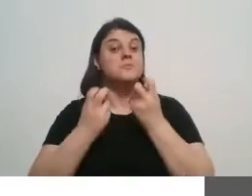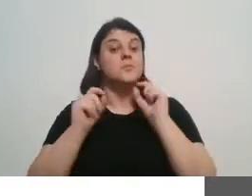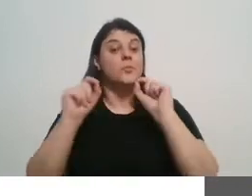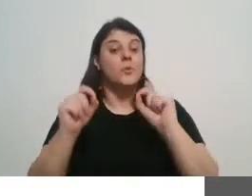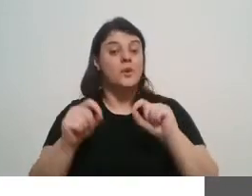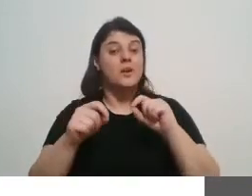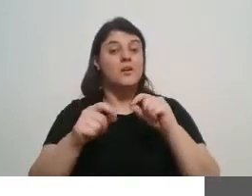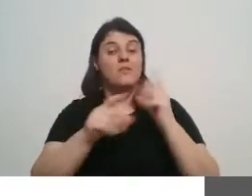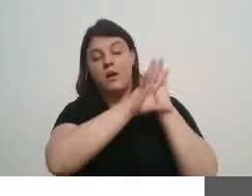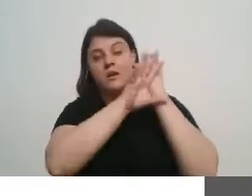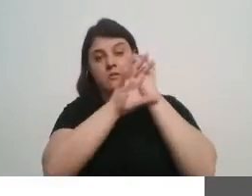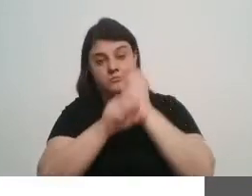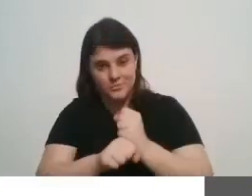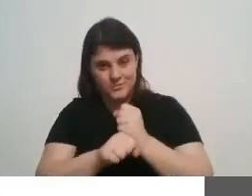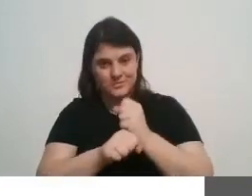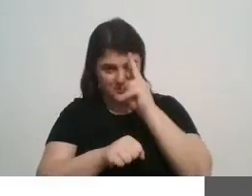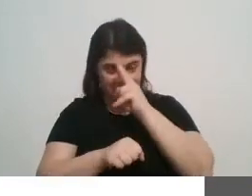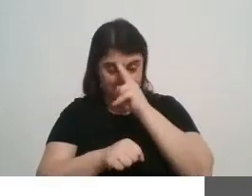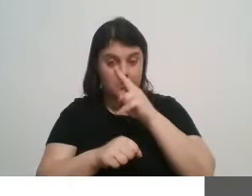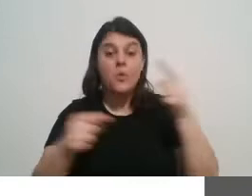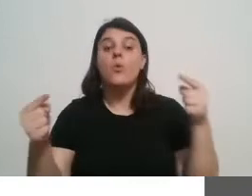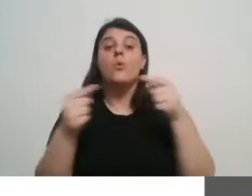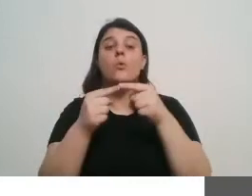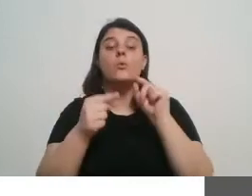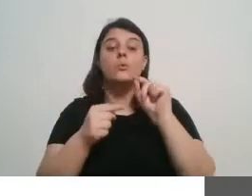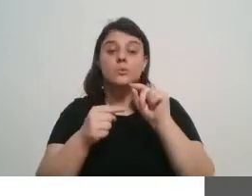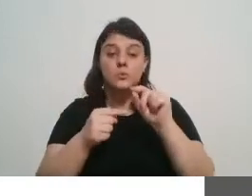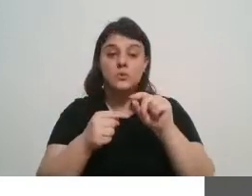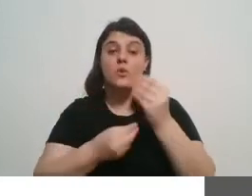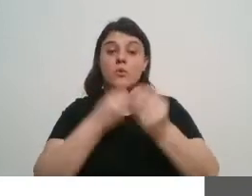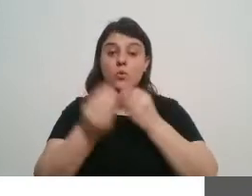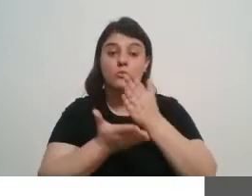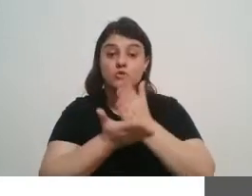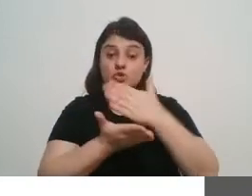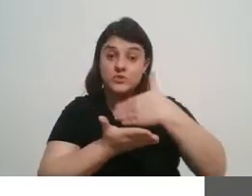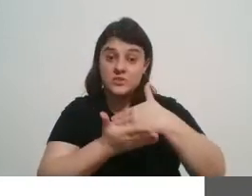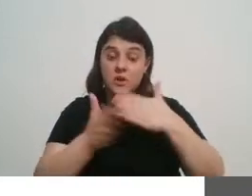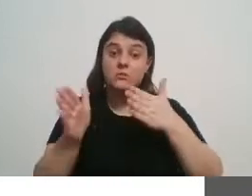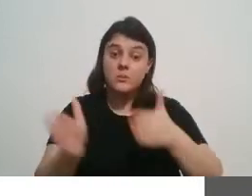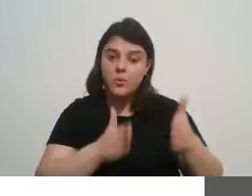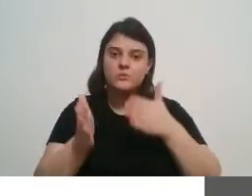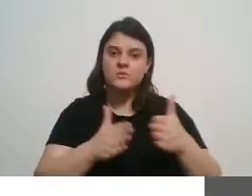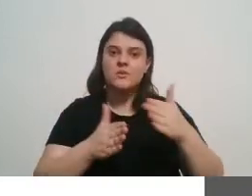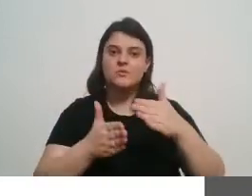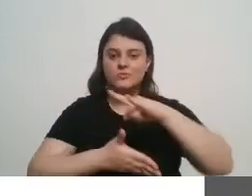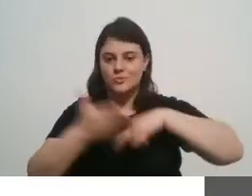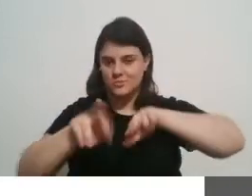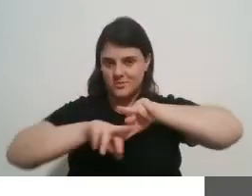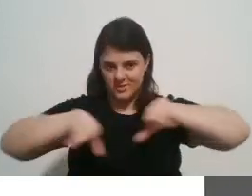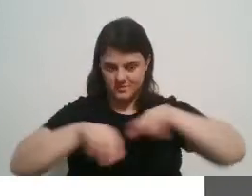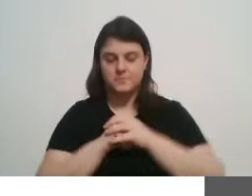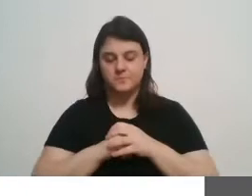acumulação que a gente acabou de ver tem alguma relação com uma divisão na própria produção da documentação.